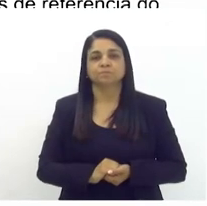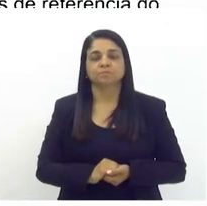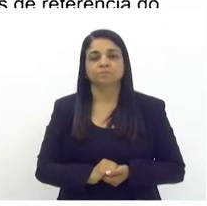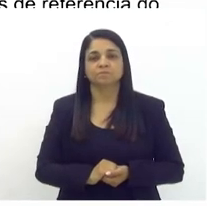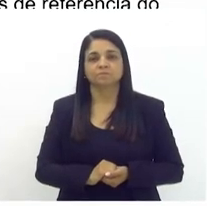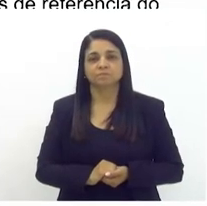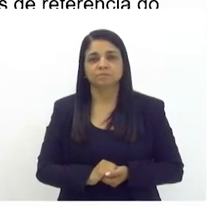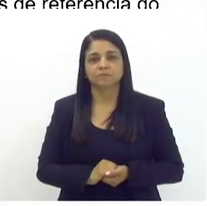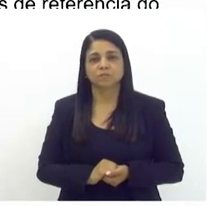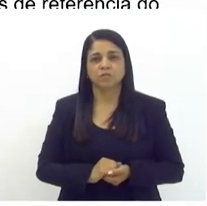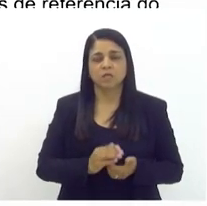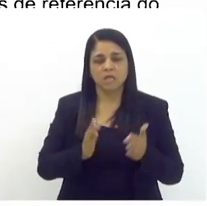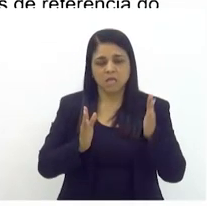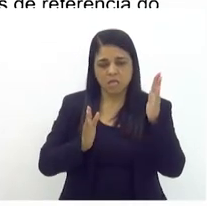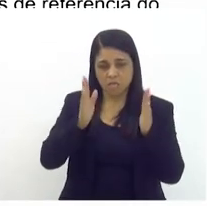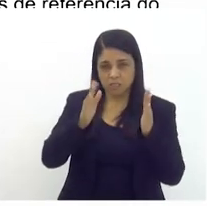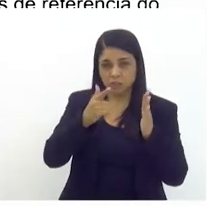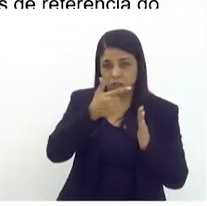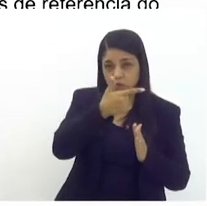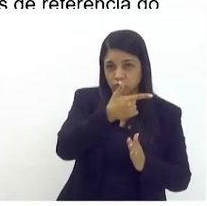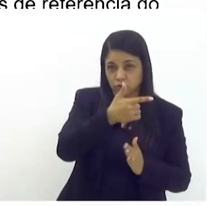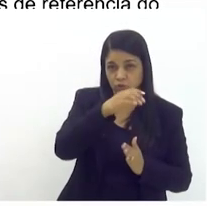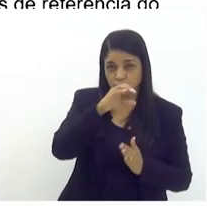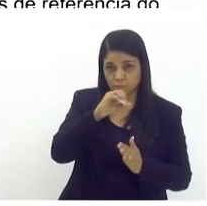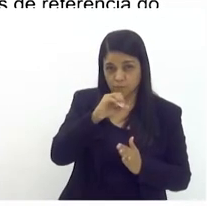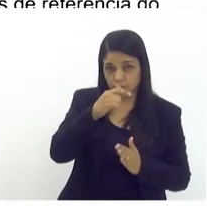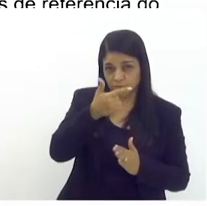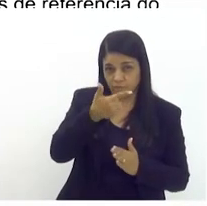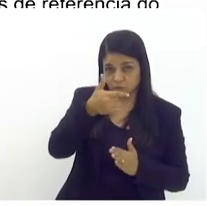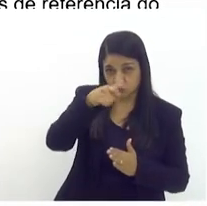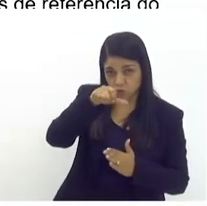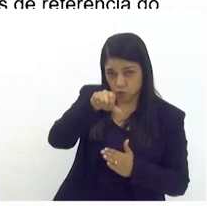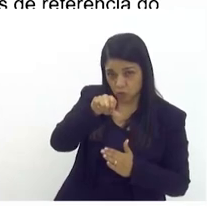entre 2029 e 2032